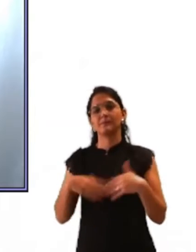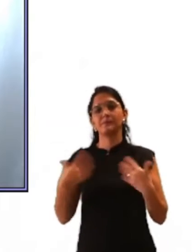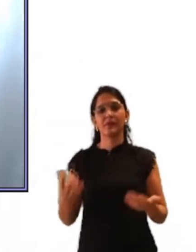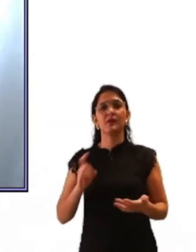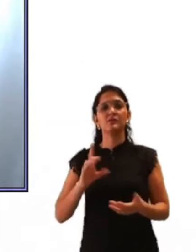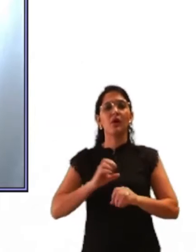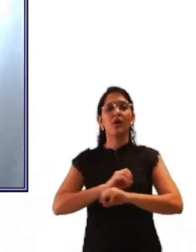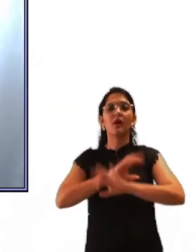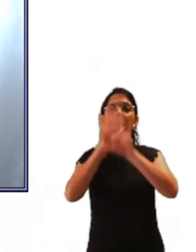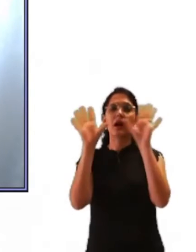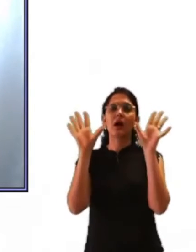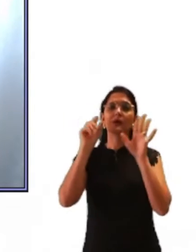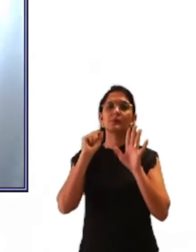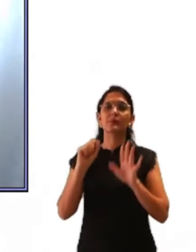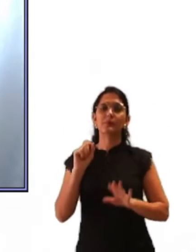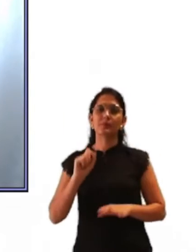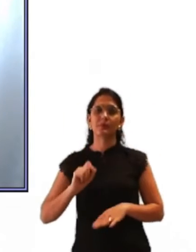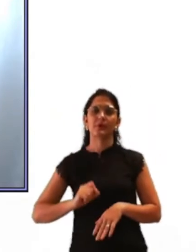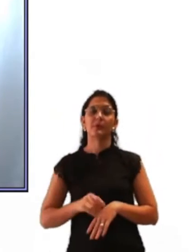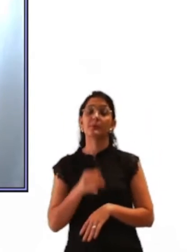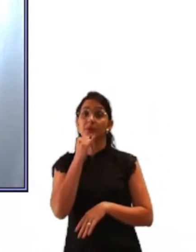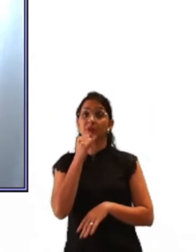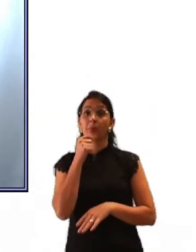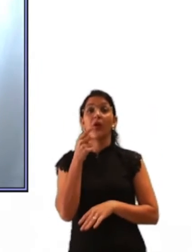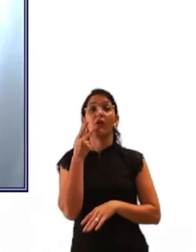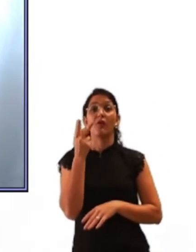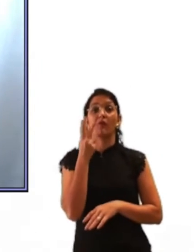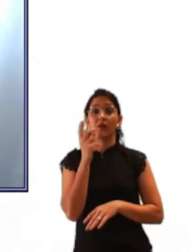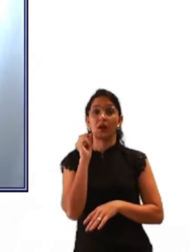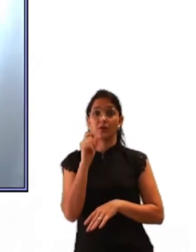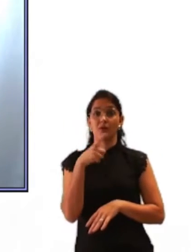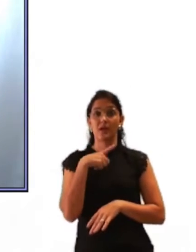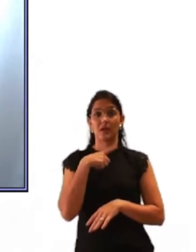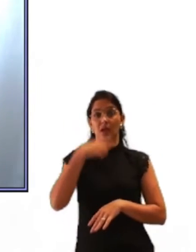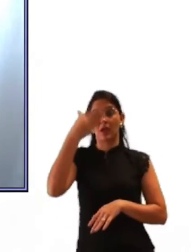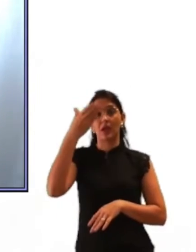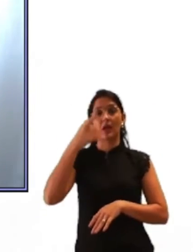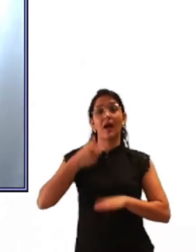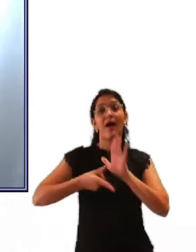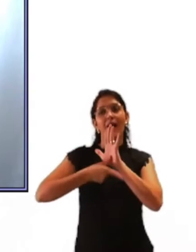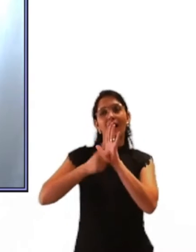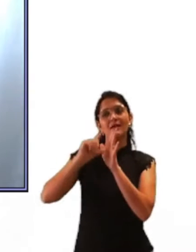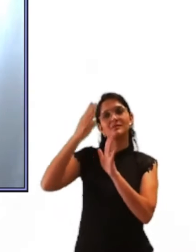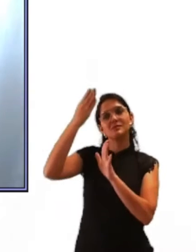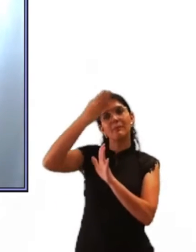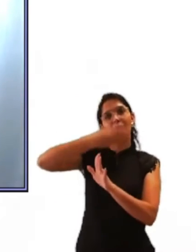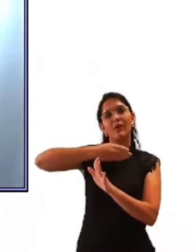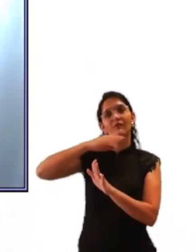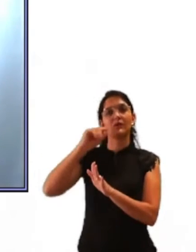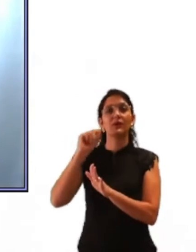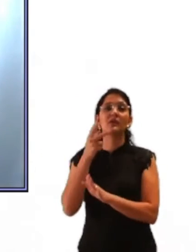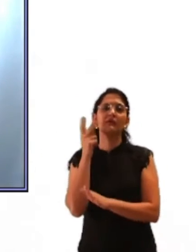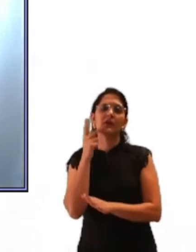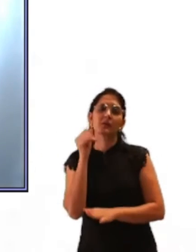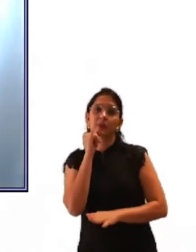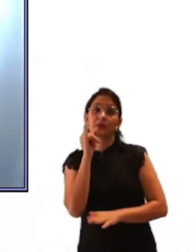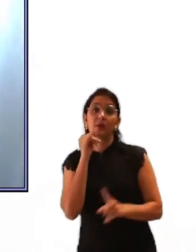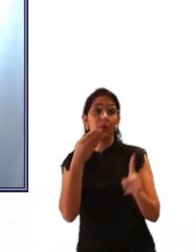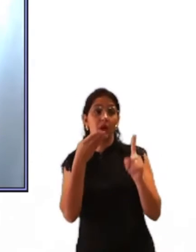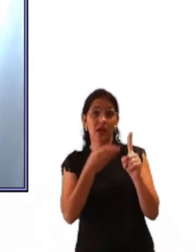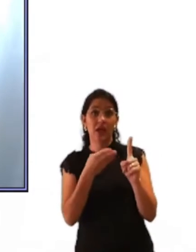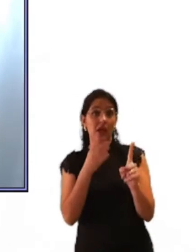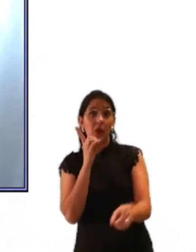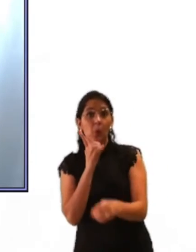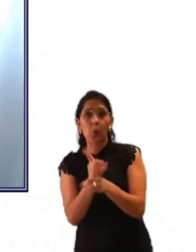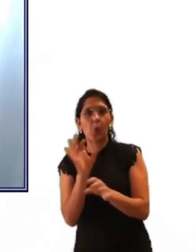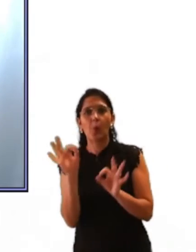esclarecendo um pouquinho aqui, quando eu falo em produção antecipada de prova, a gente está falando de uma situação em que um réu não é